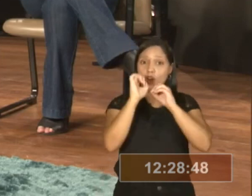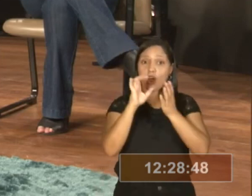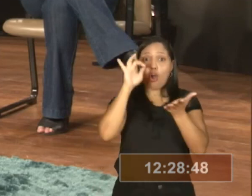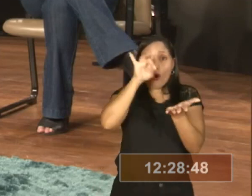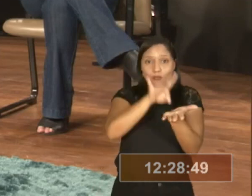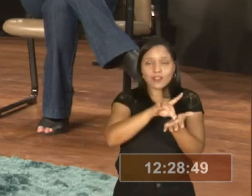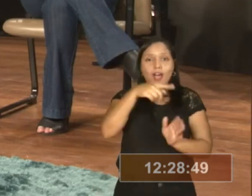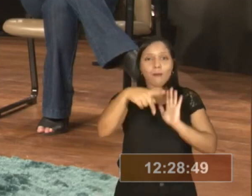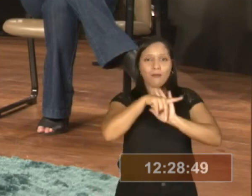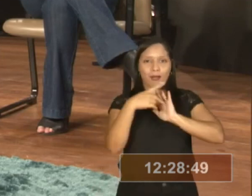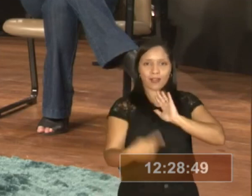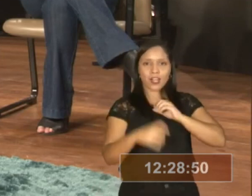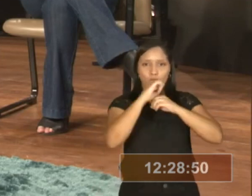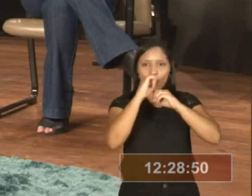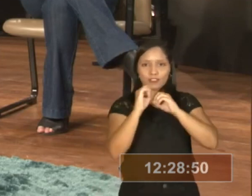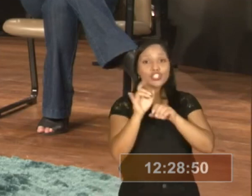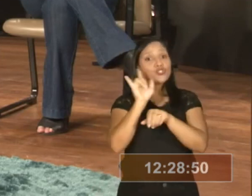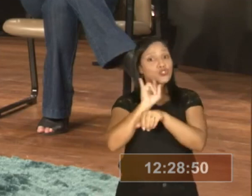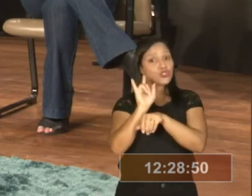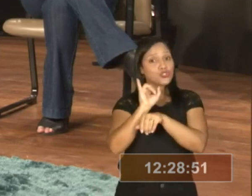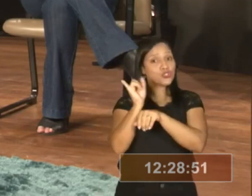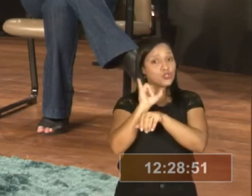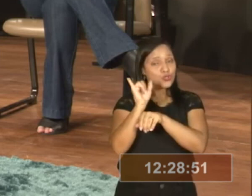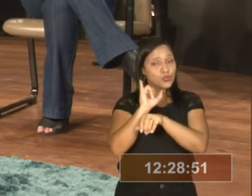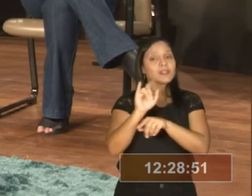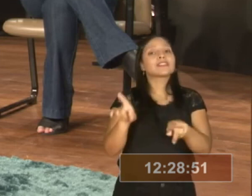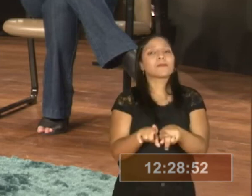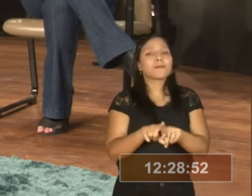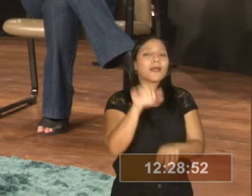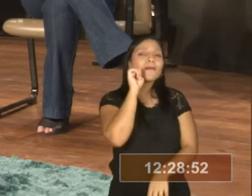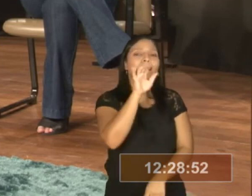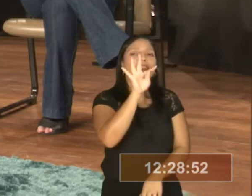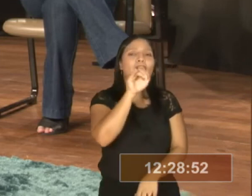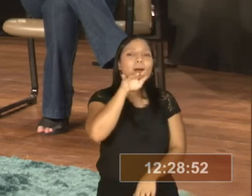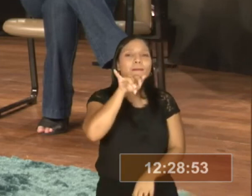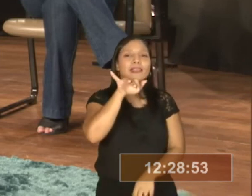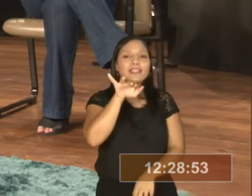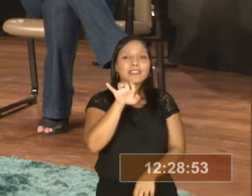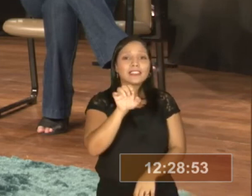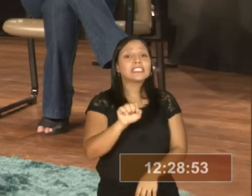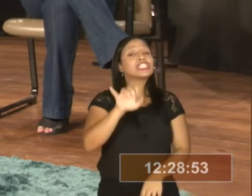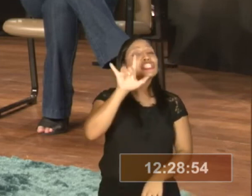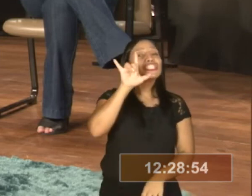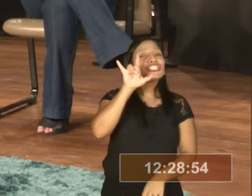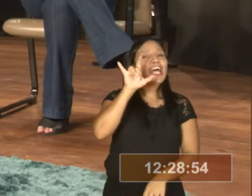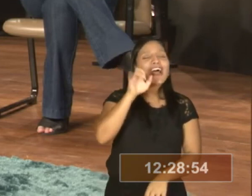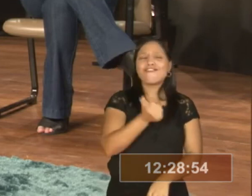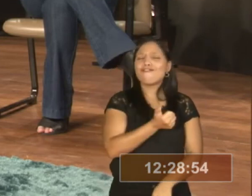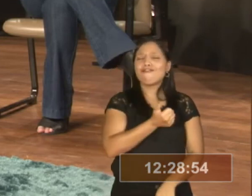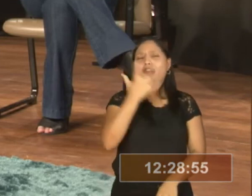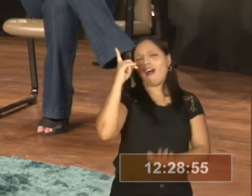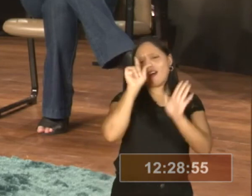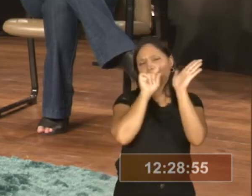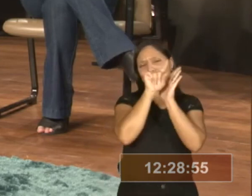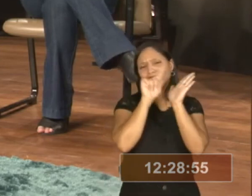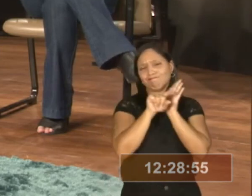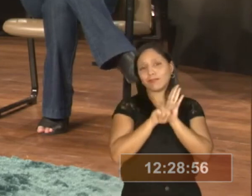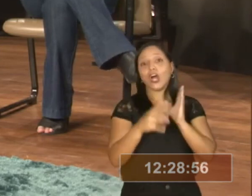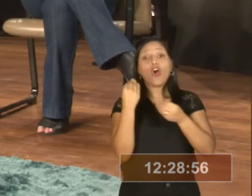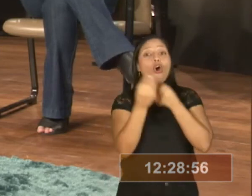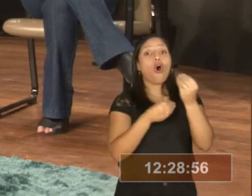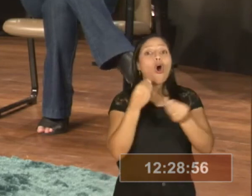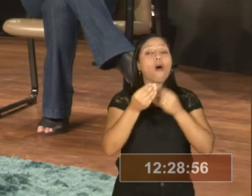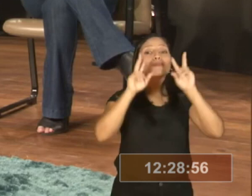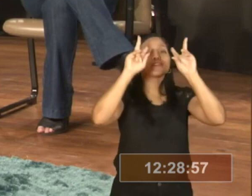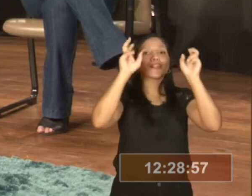no YouTube, a Tamires também perguntou, no Instagram tivemos muitas perguntas sobre como entrar